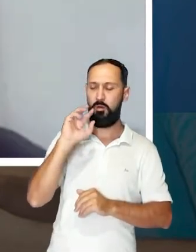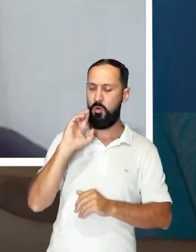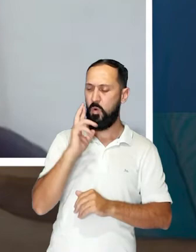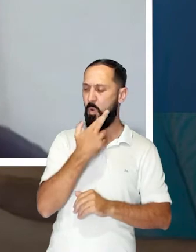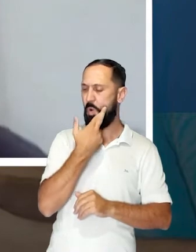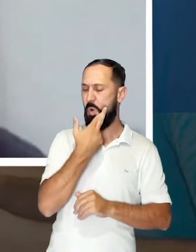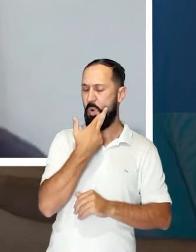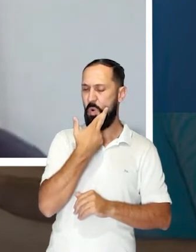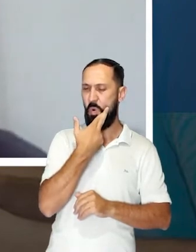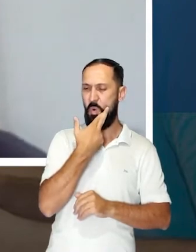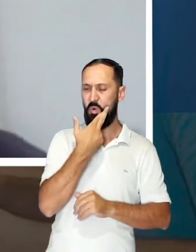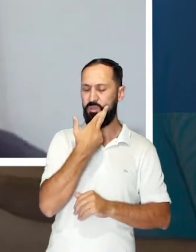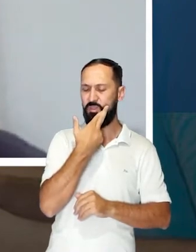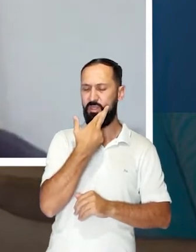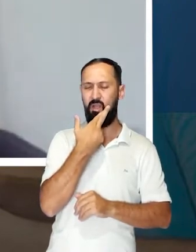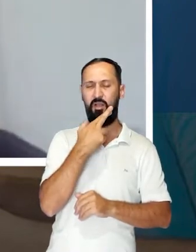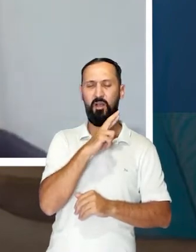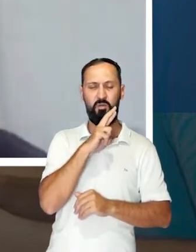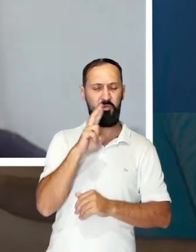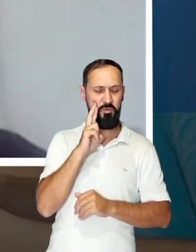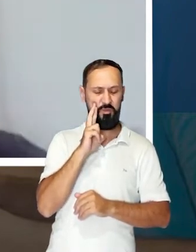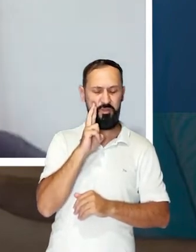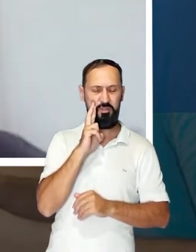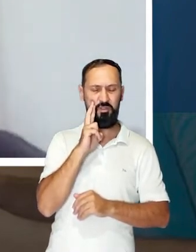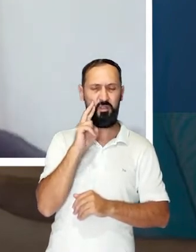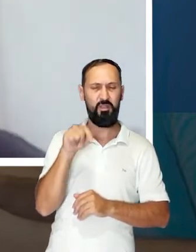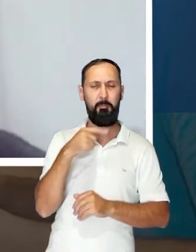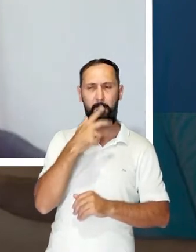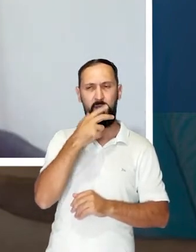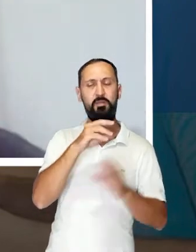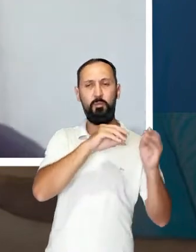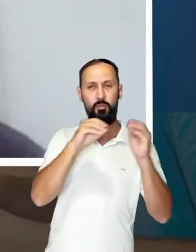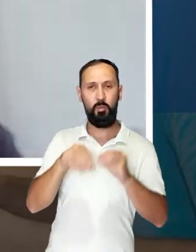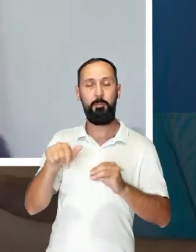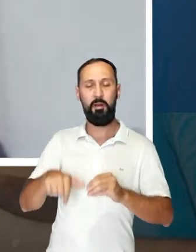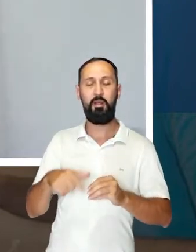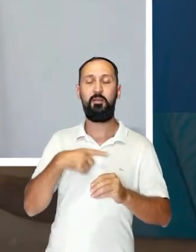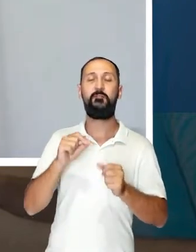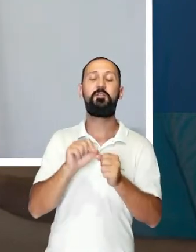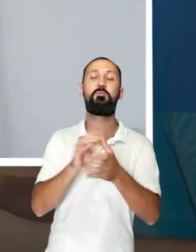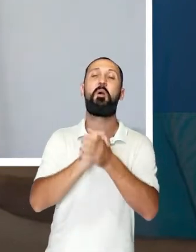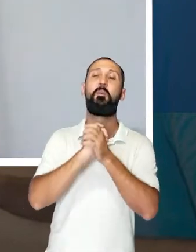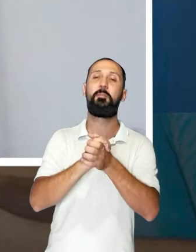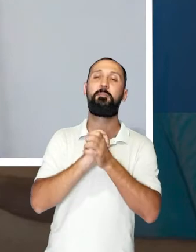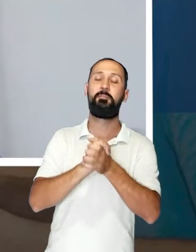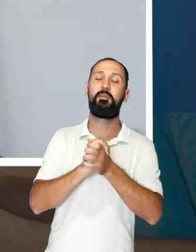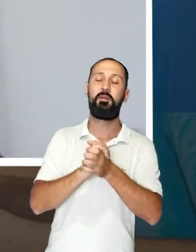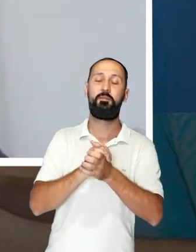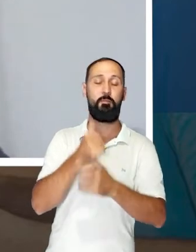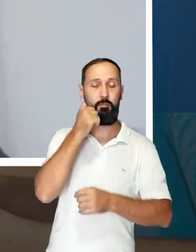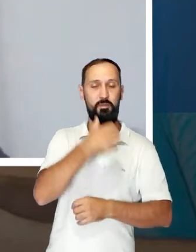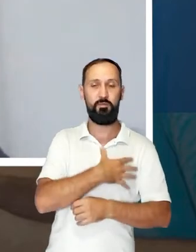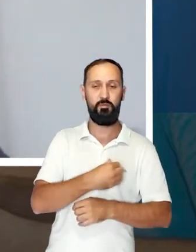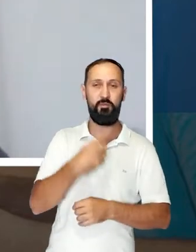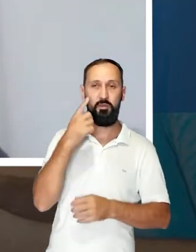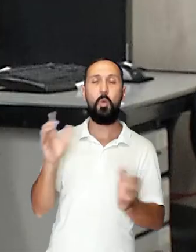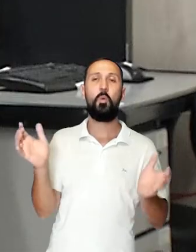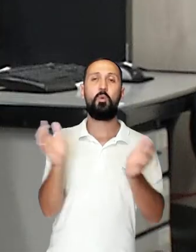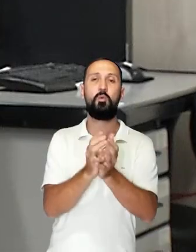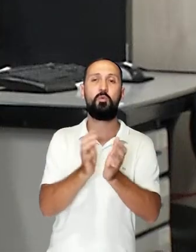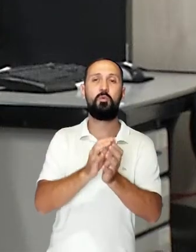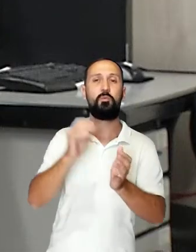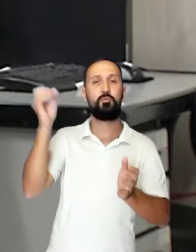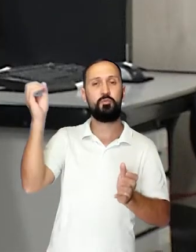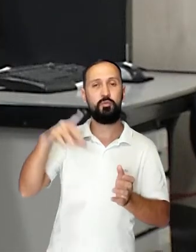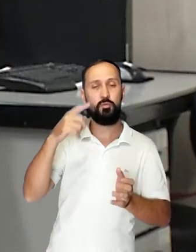russa, mas que se naturalizou aqui. E eu escrevi uma história aqui em homenagem a minhas filhas, né? O Esquadrão da Luz. E